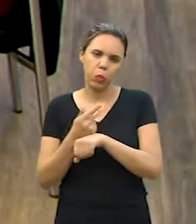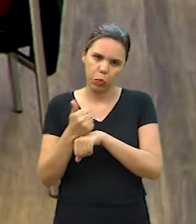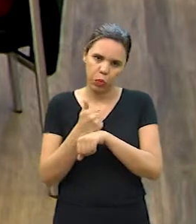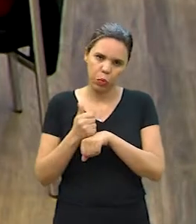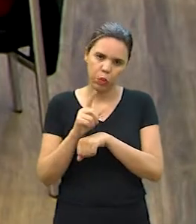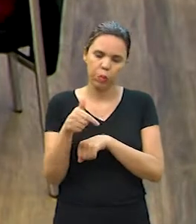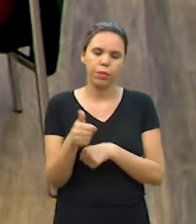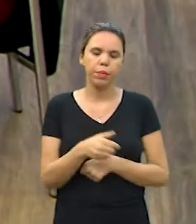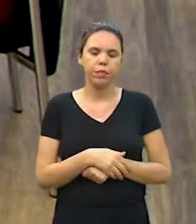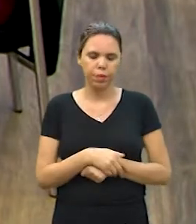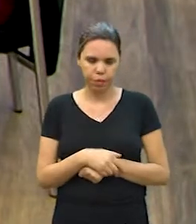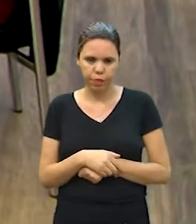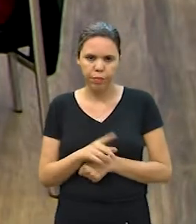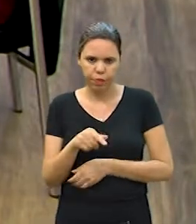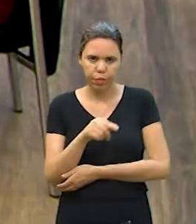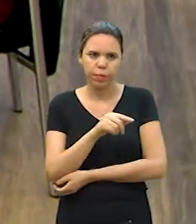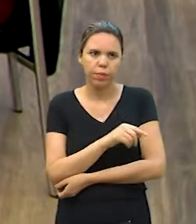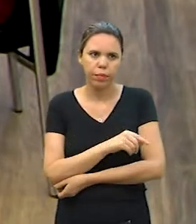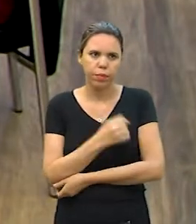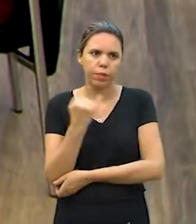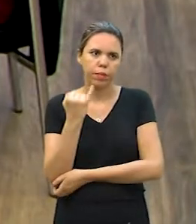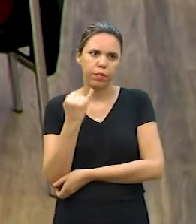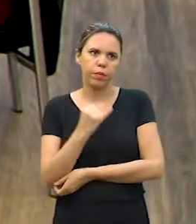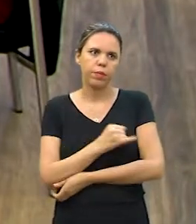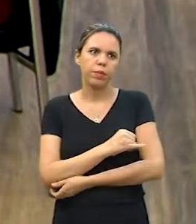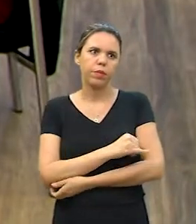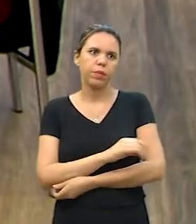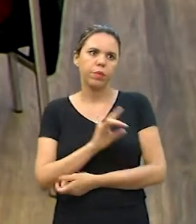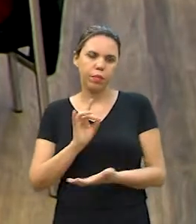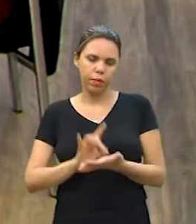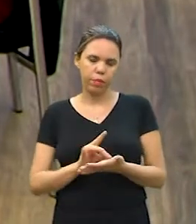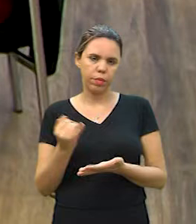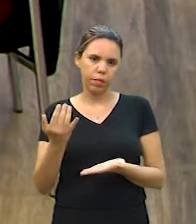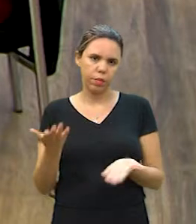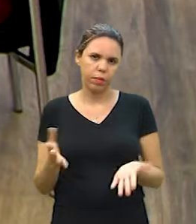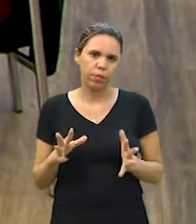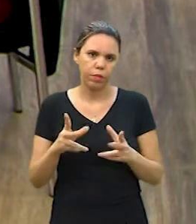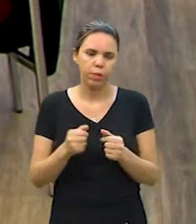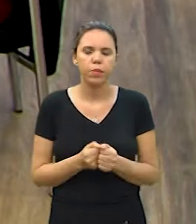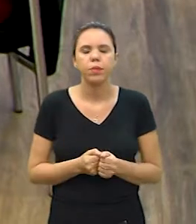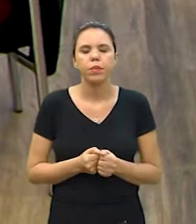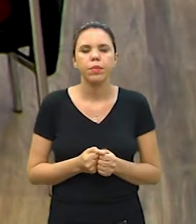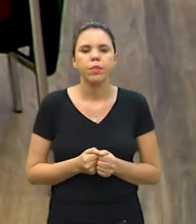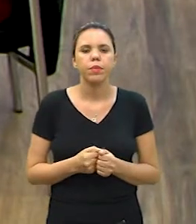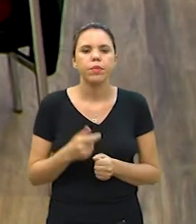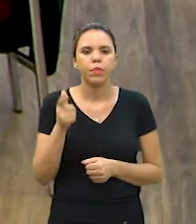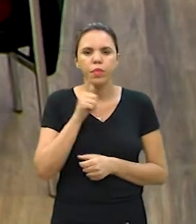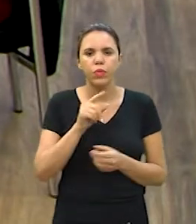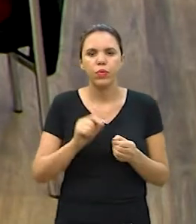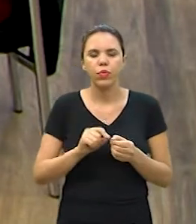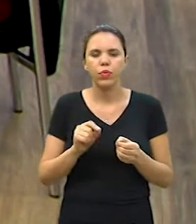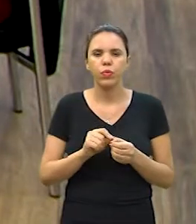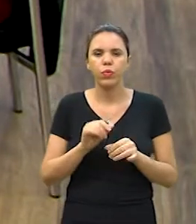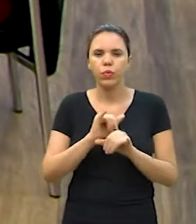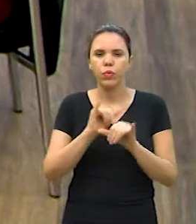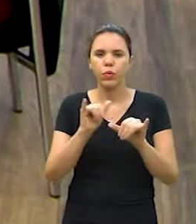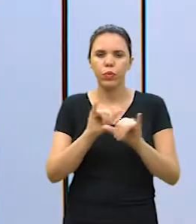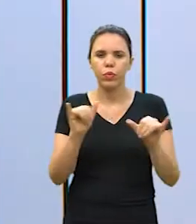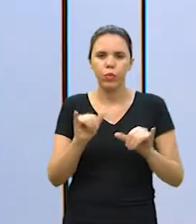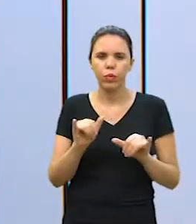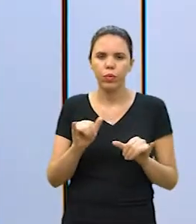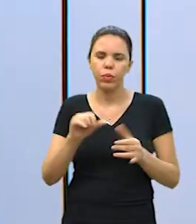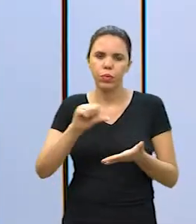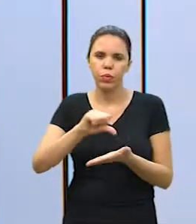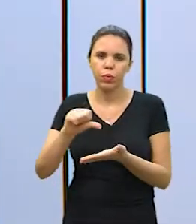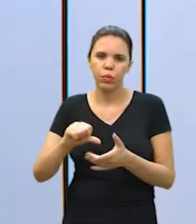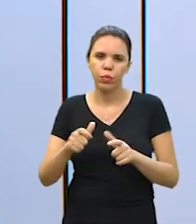um profissional depois. Então, isso é realmente muito importante. Exato. Então, isso é importante que a gente consiga fazer essa divulgação